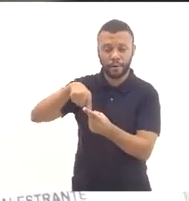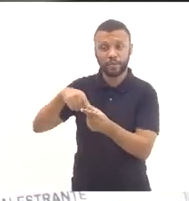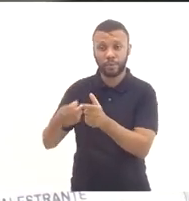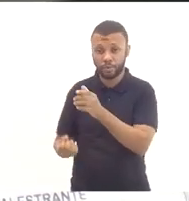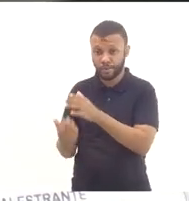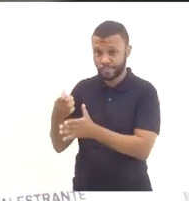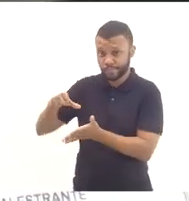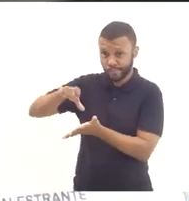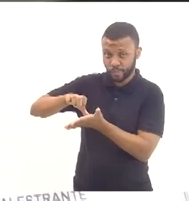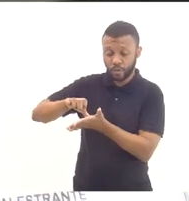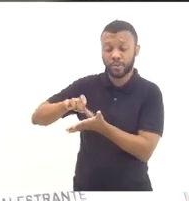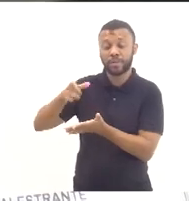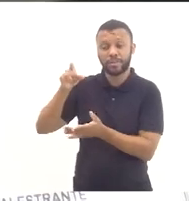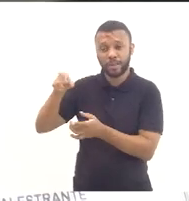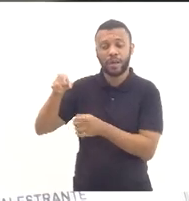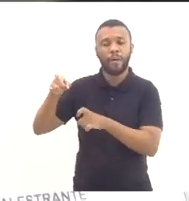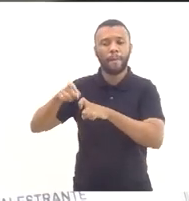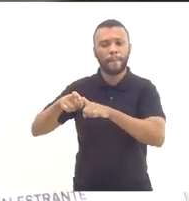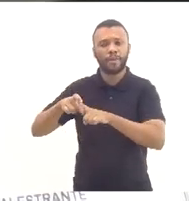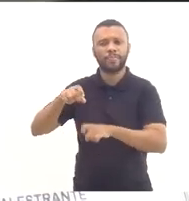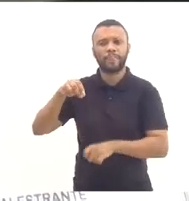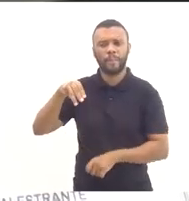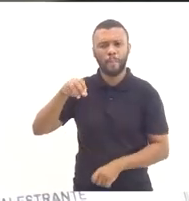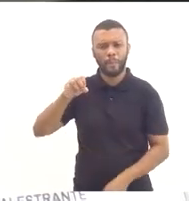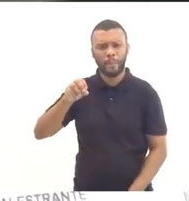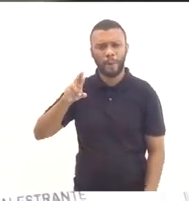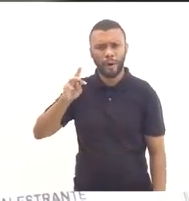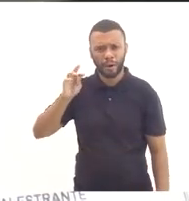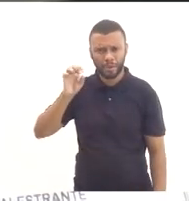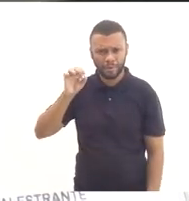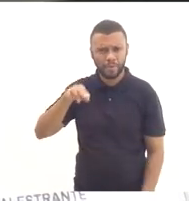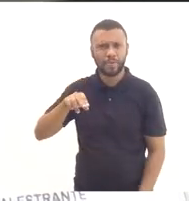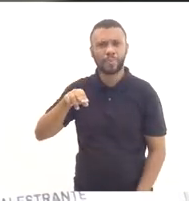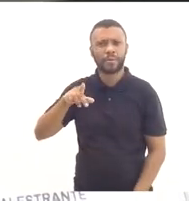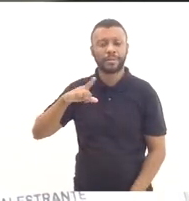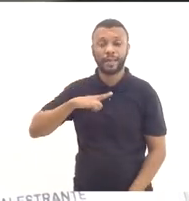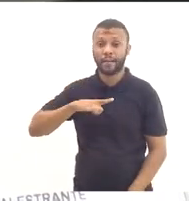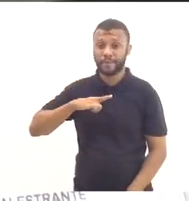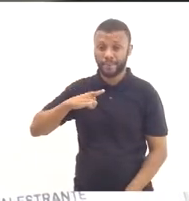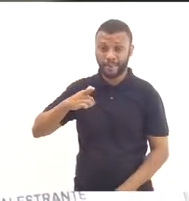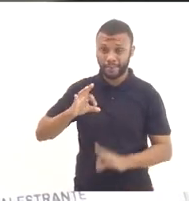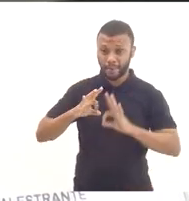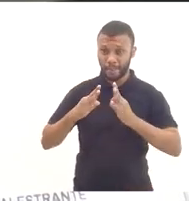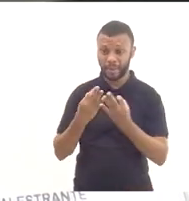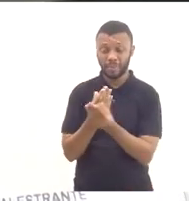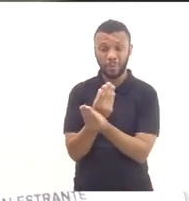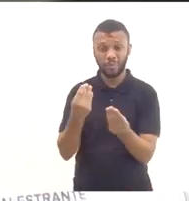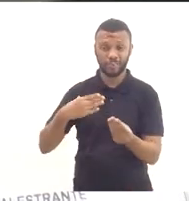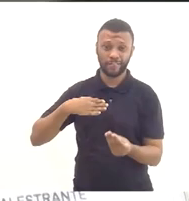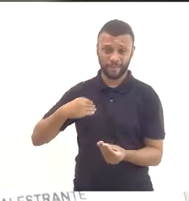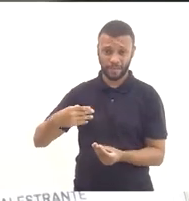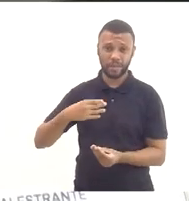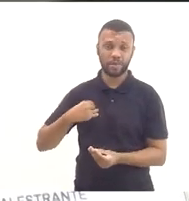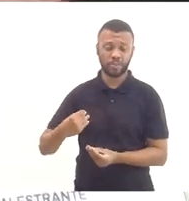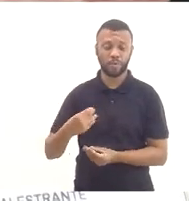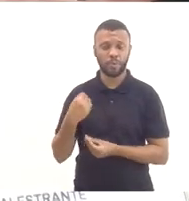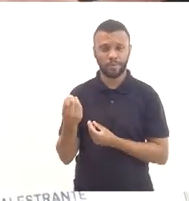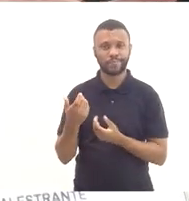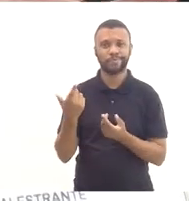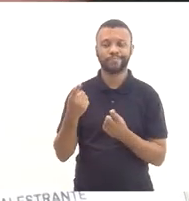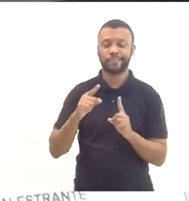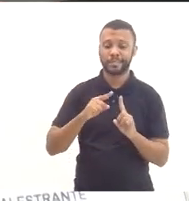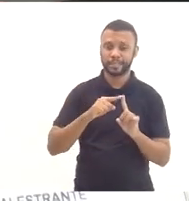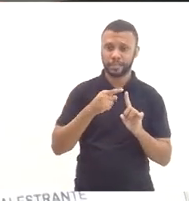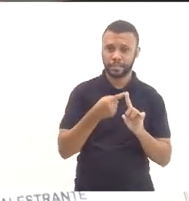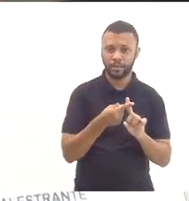Doutor morte não está naquela foto ali ele observou que Há muitos filhos vários tem os filhos né como eu falei para vocês a cada